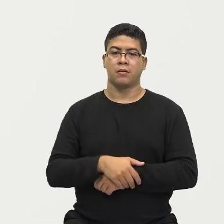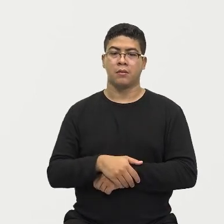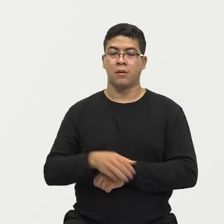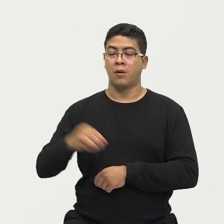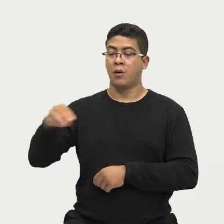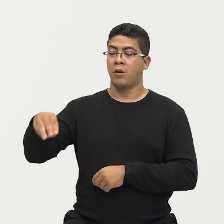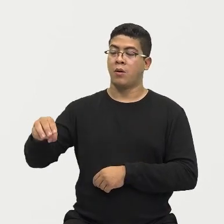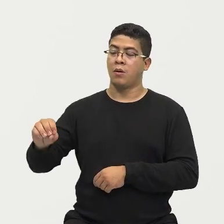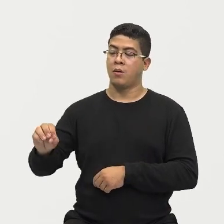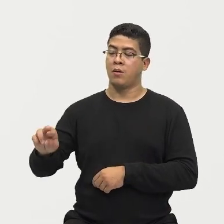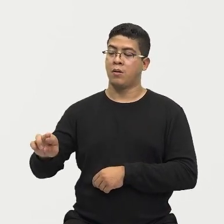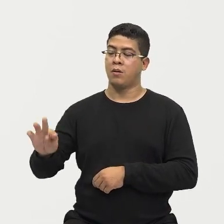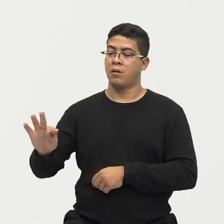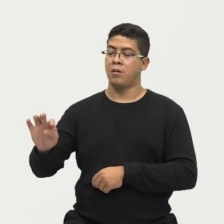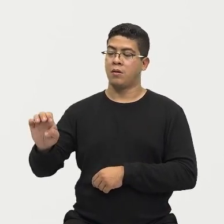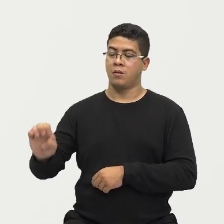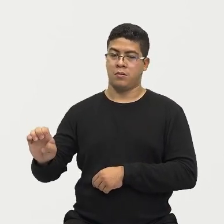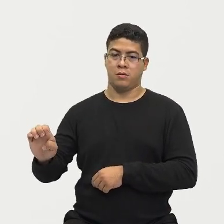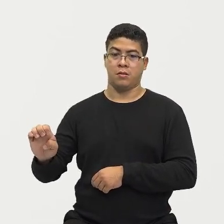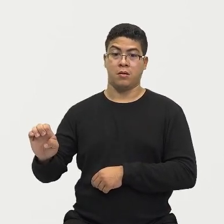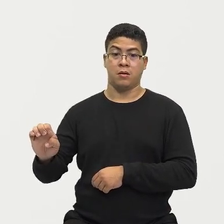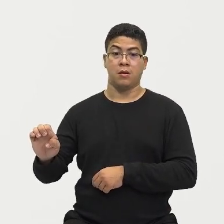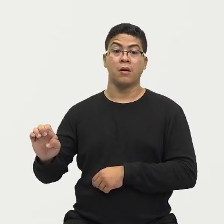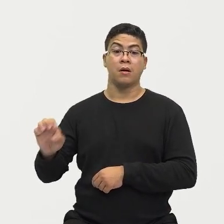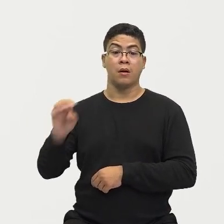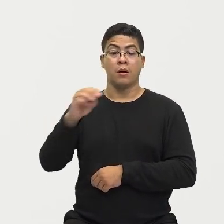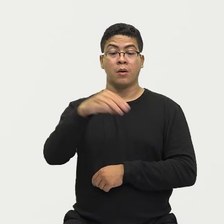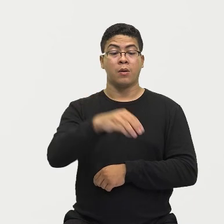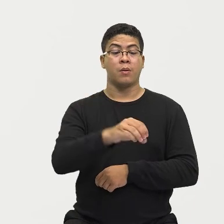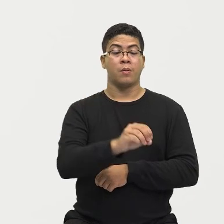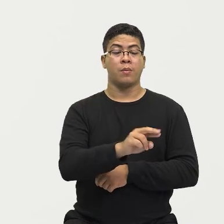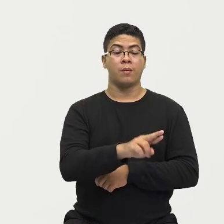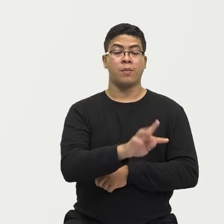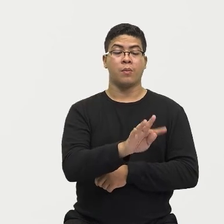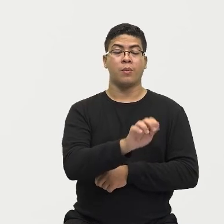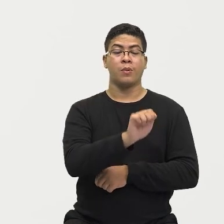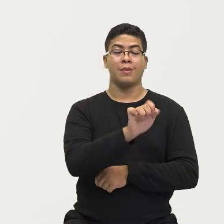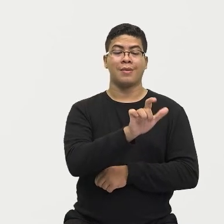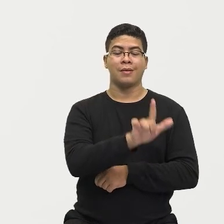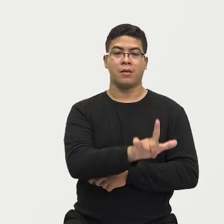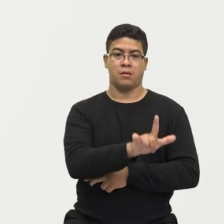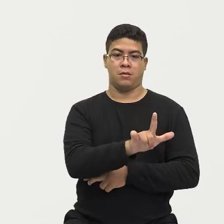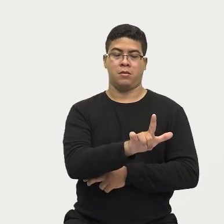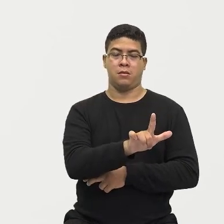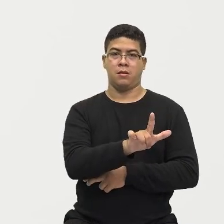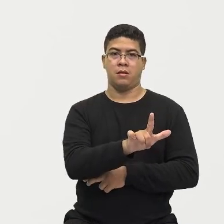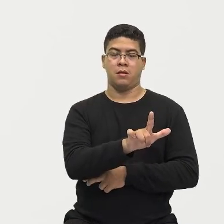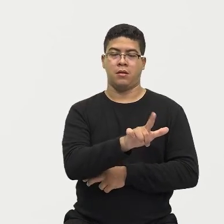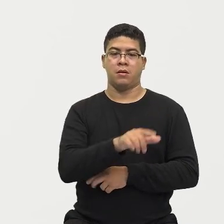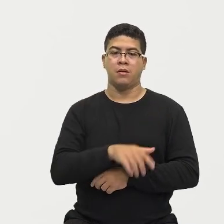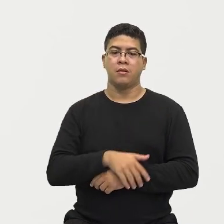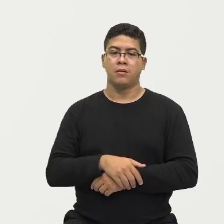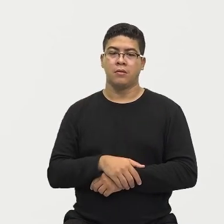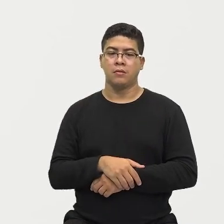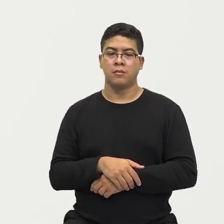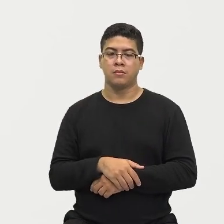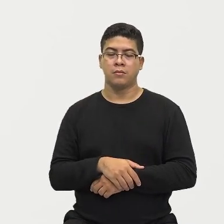Relações de morte. Teve relações de morte. Não, teve uma relação mortal.